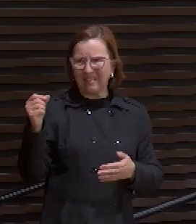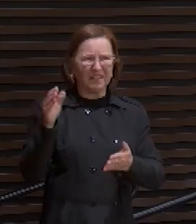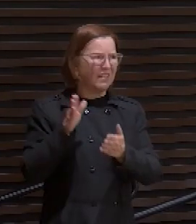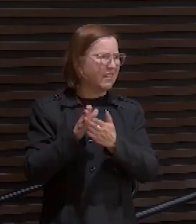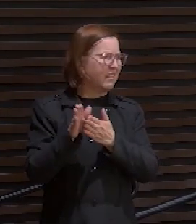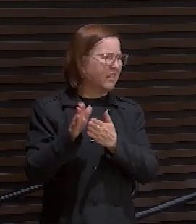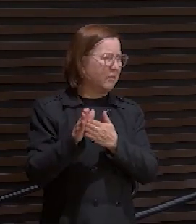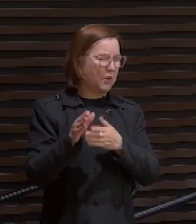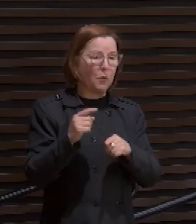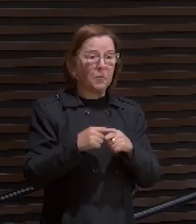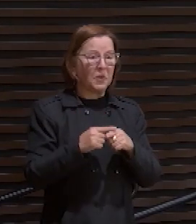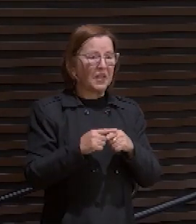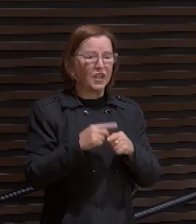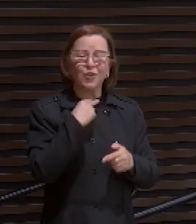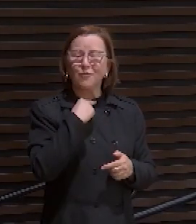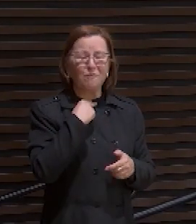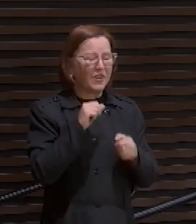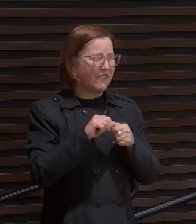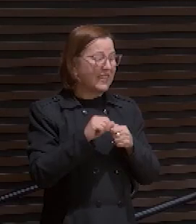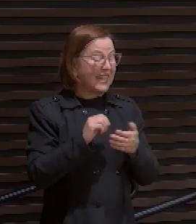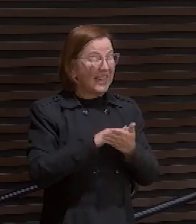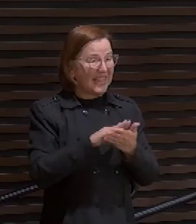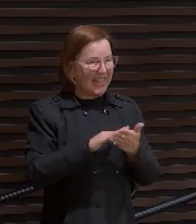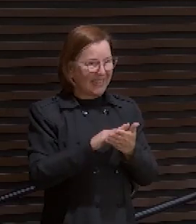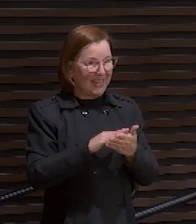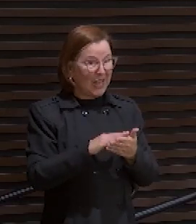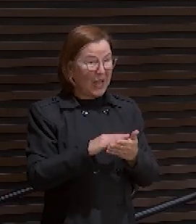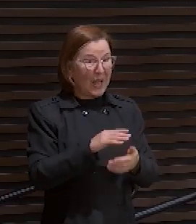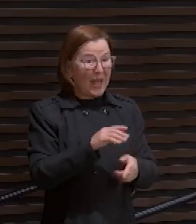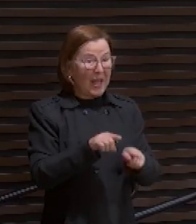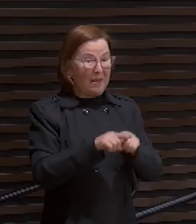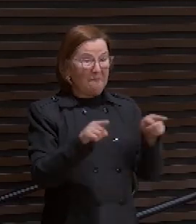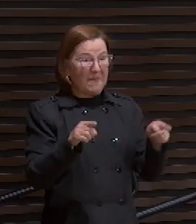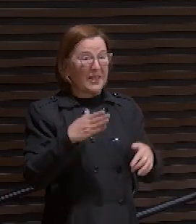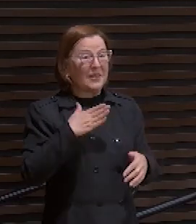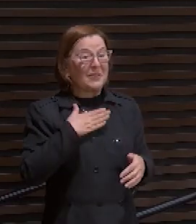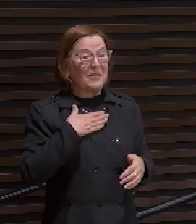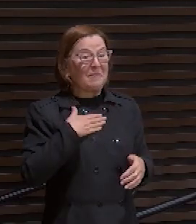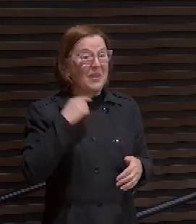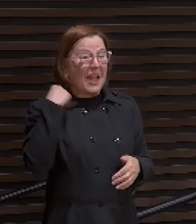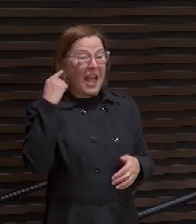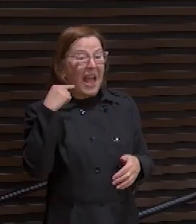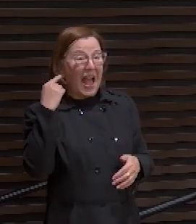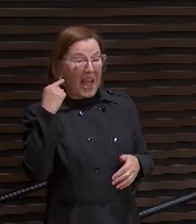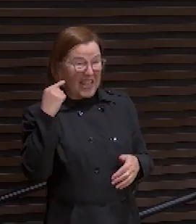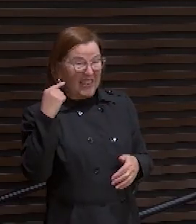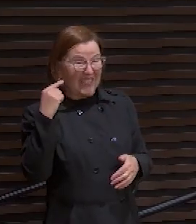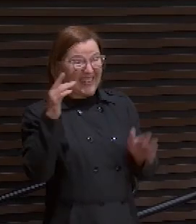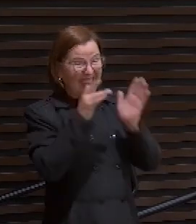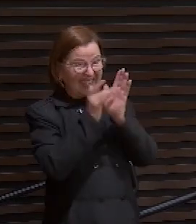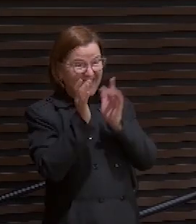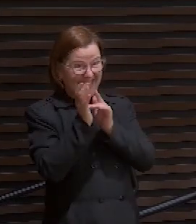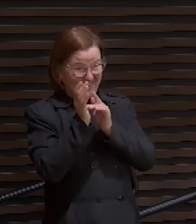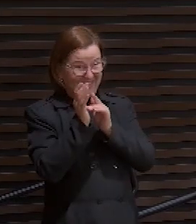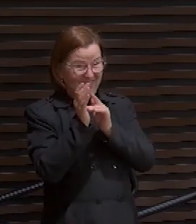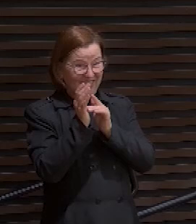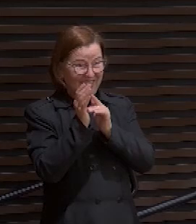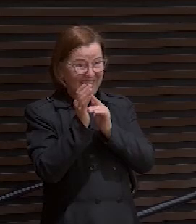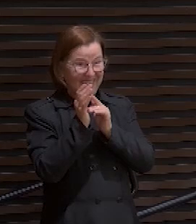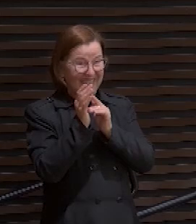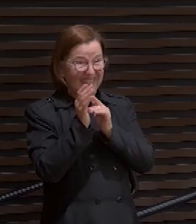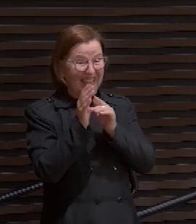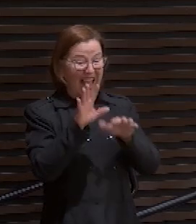ele não pode fazer. Mas o meu advogado disse assim: a causa desse bandido é minha, pode me condenar.